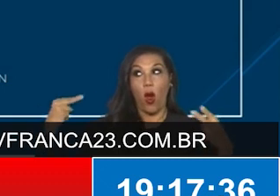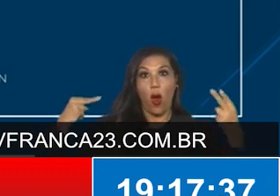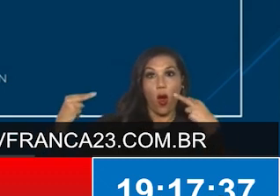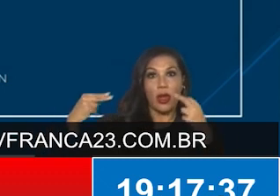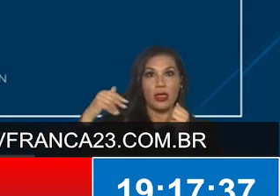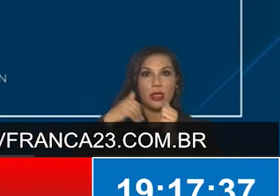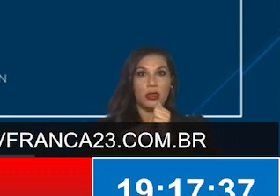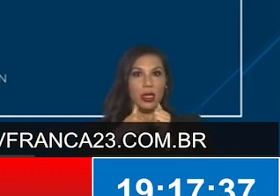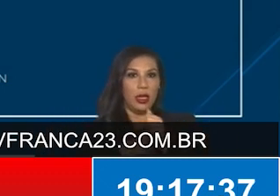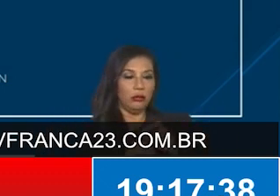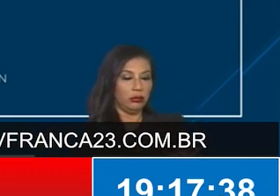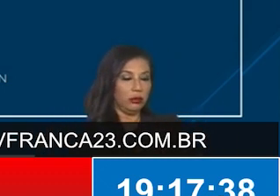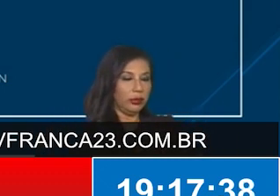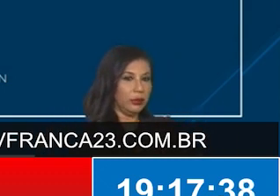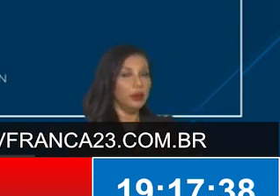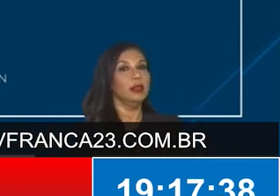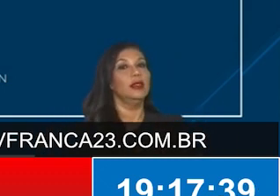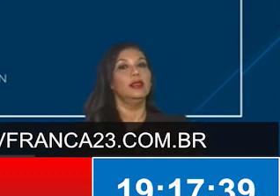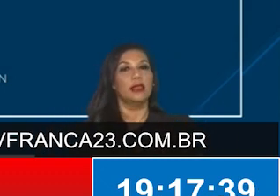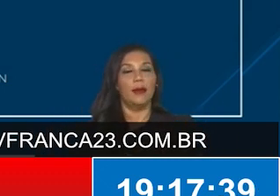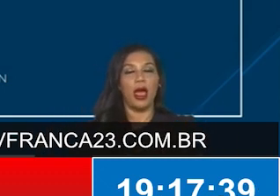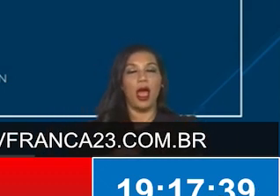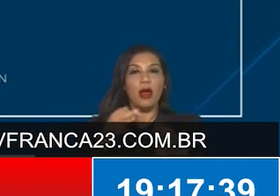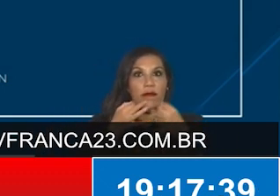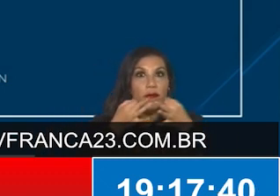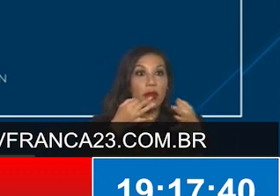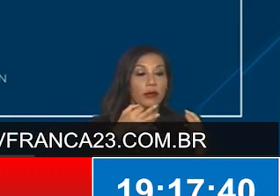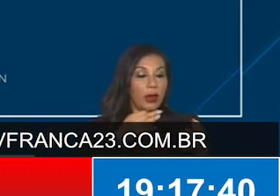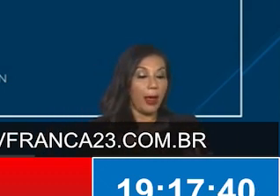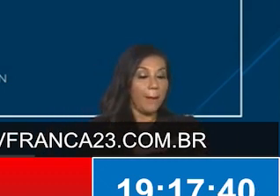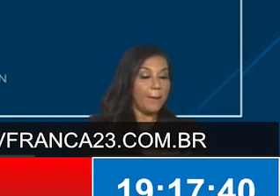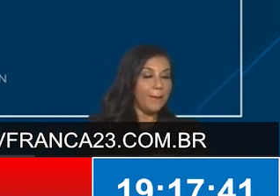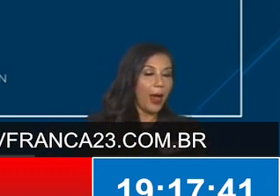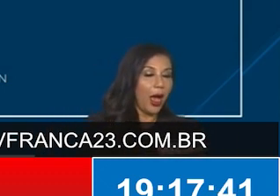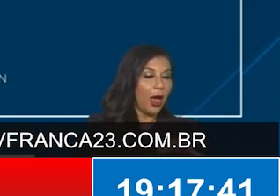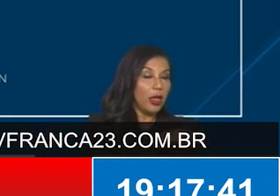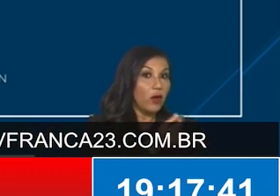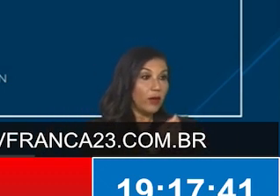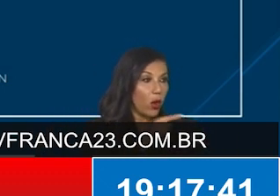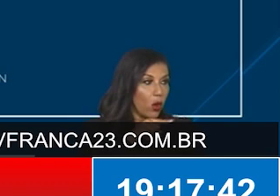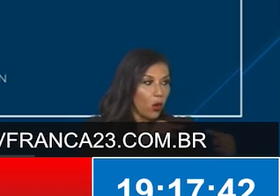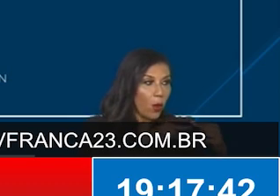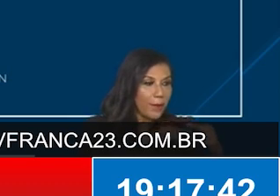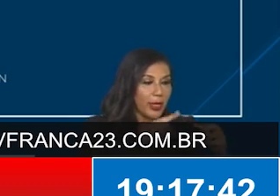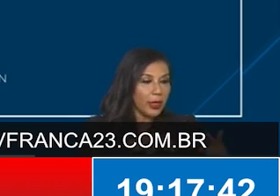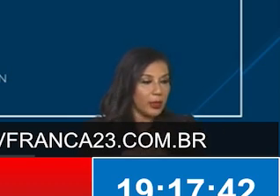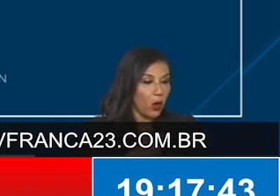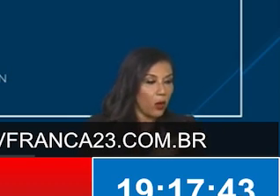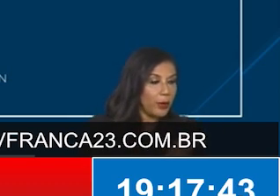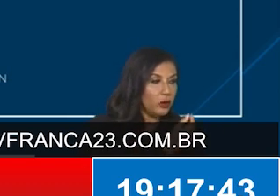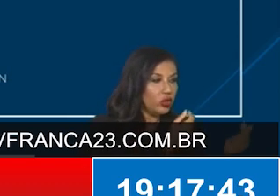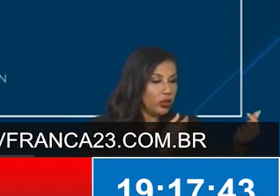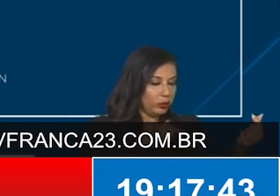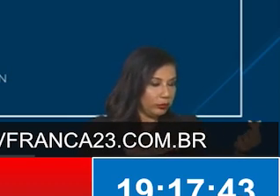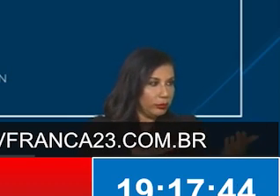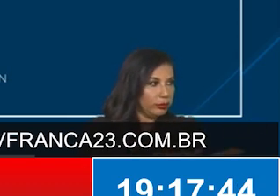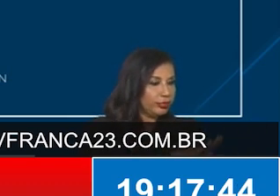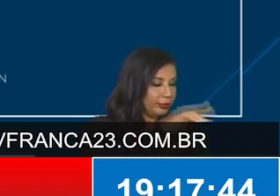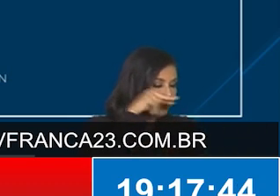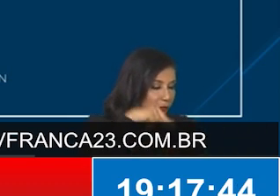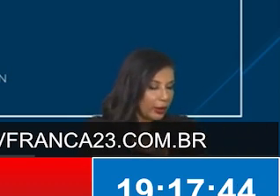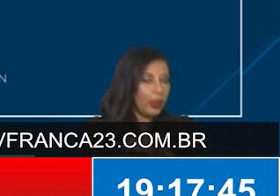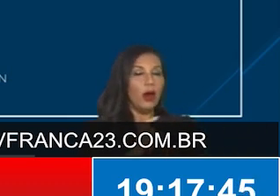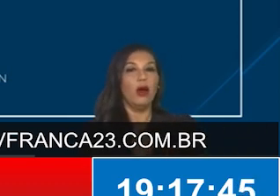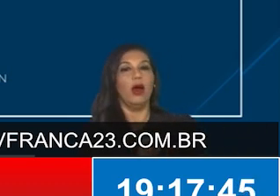na hora de digitar a senha e verificar na maquininha se o valor da compra está correto. Essas